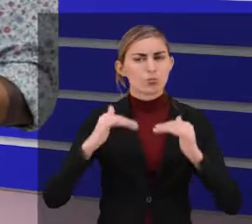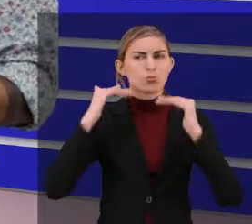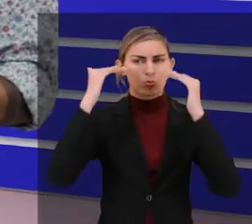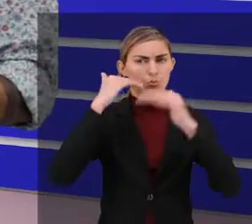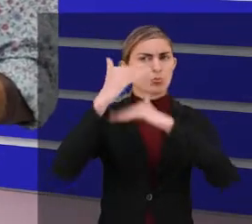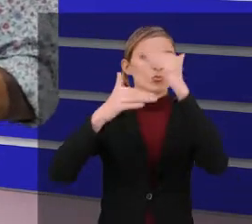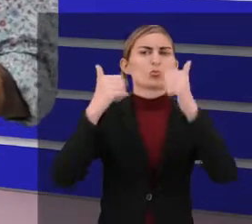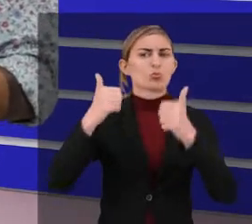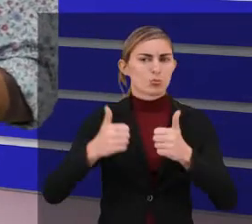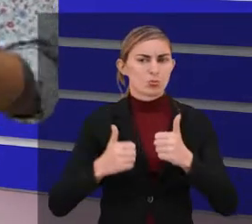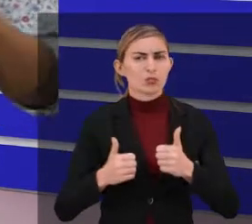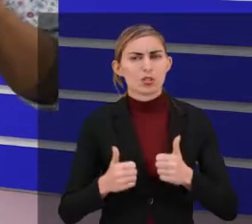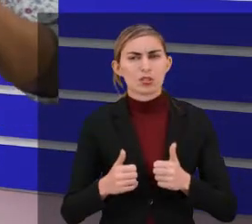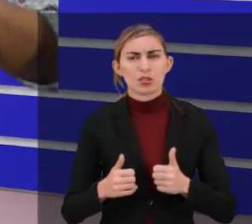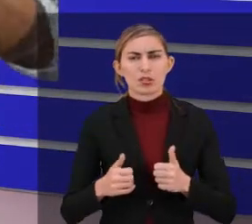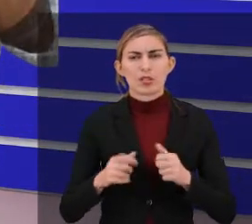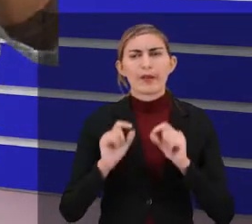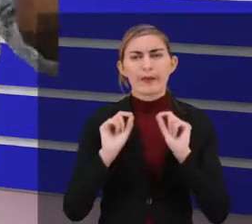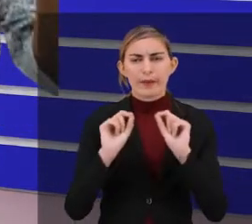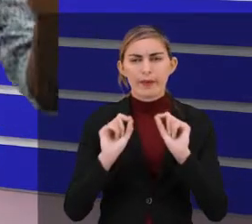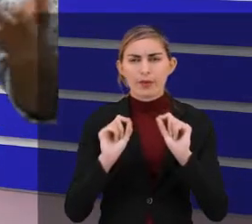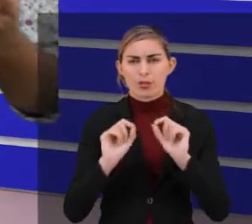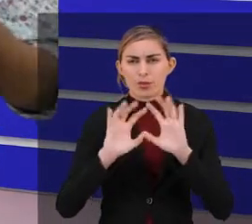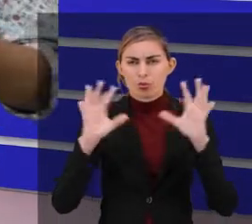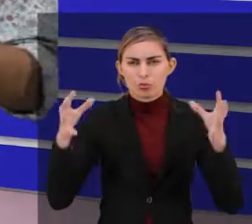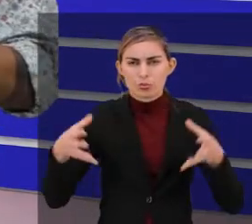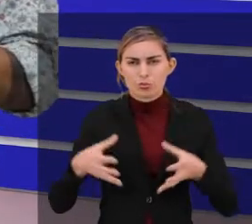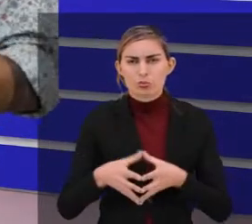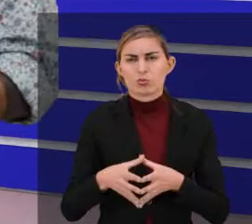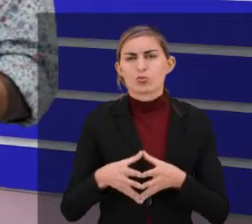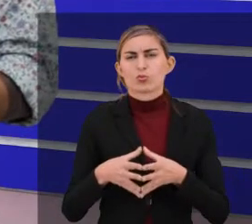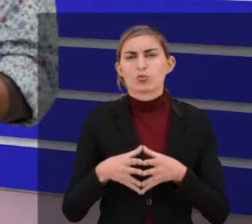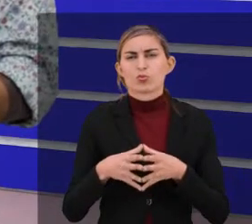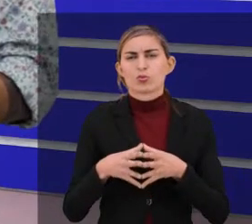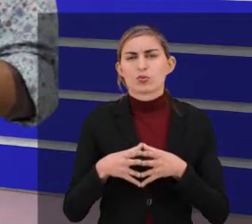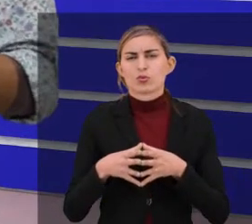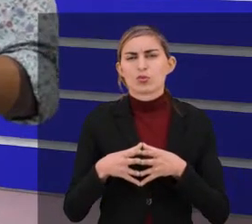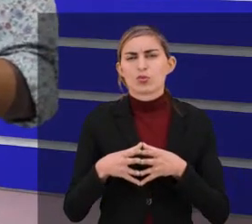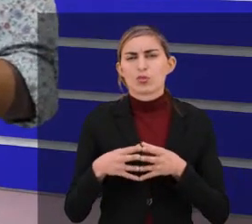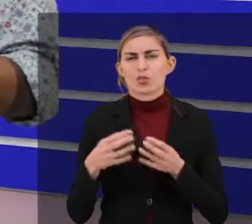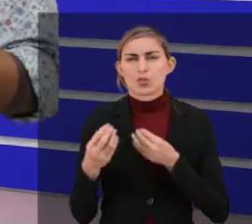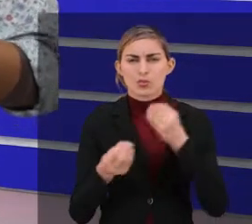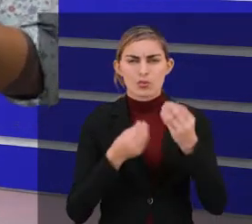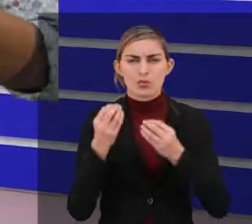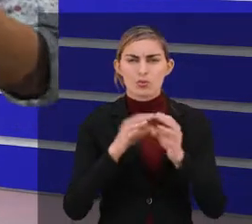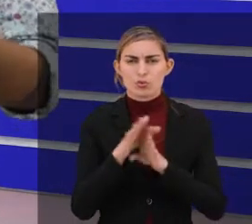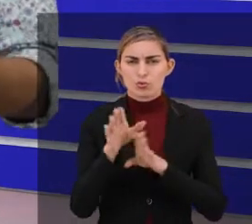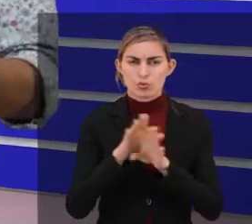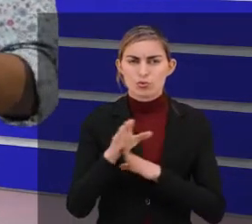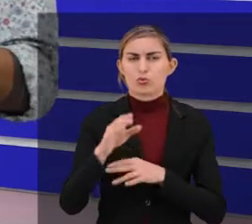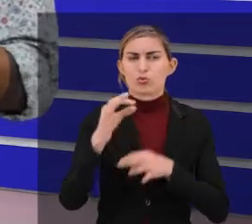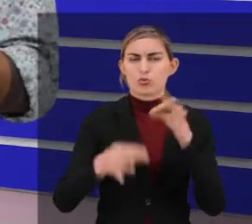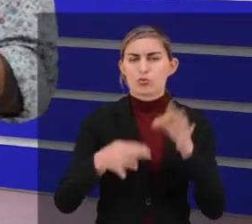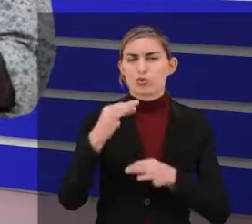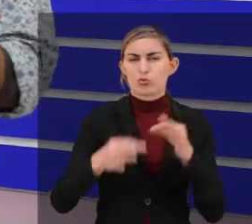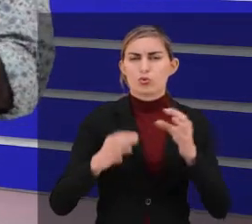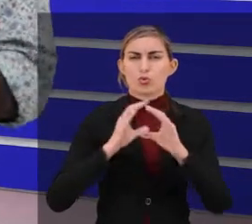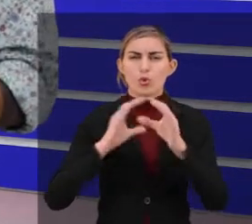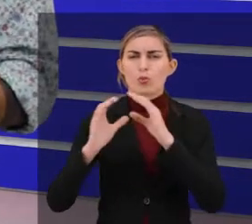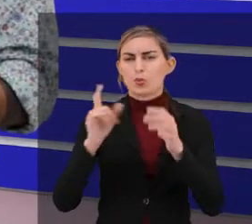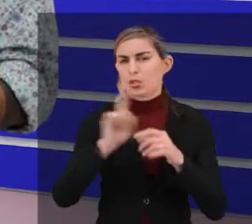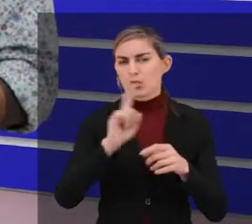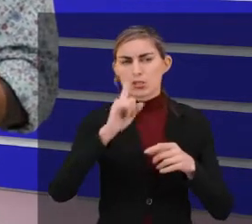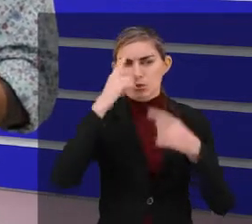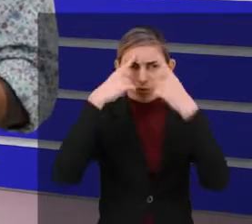grande, né? Que entendo como um arcabouço da justiça restaurativa, da comunicação não violenta e de